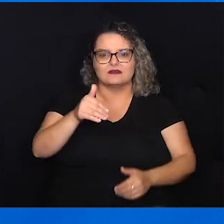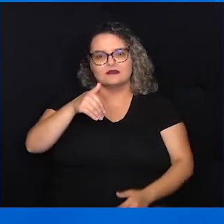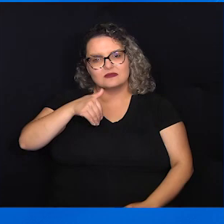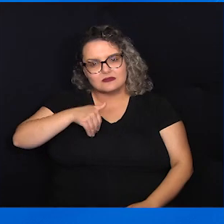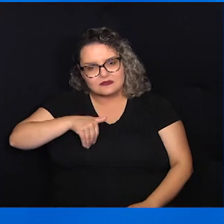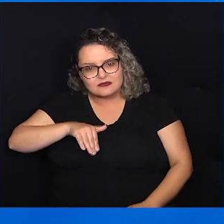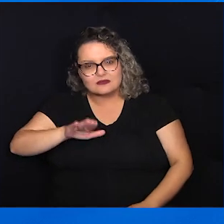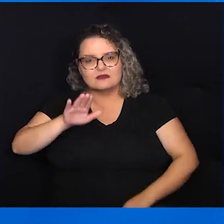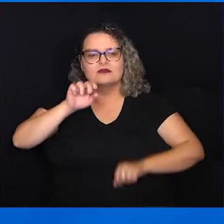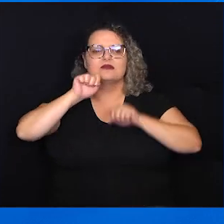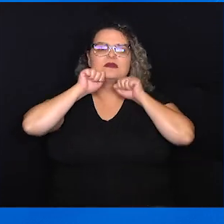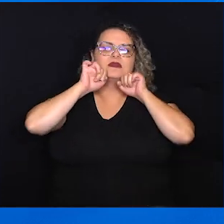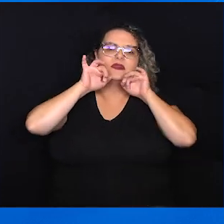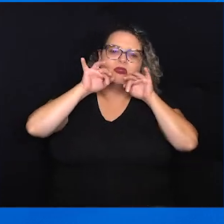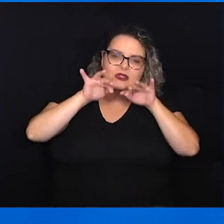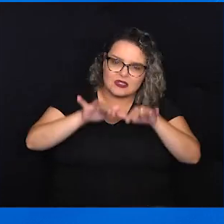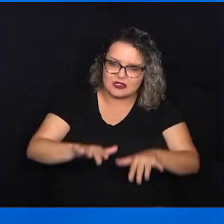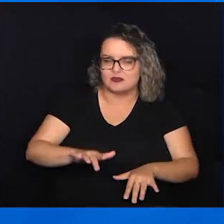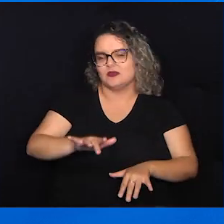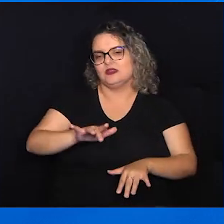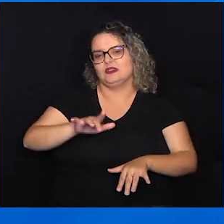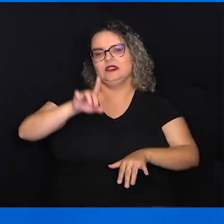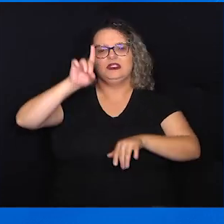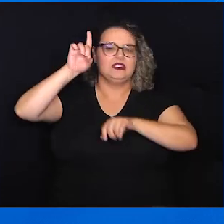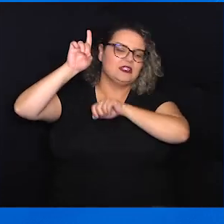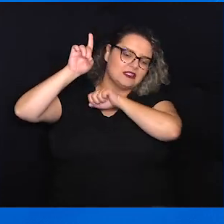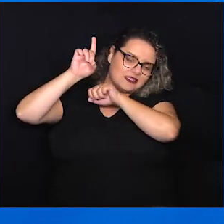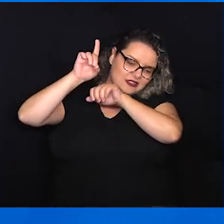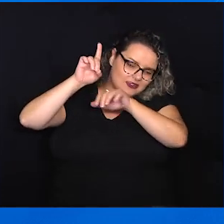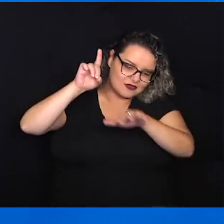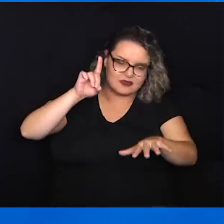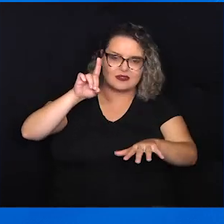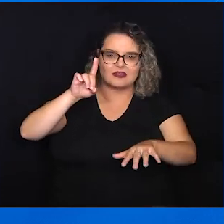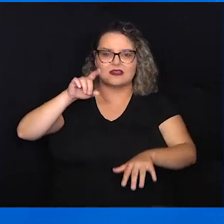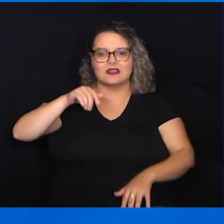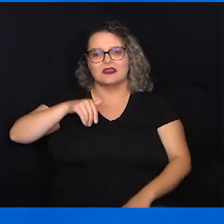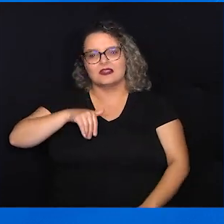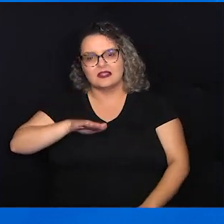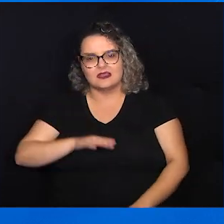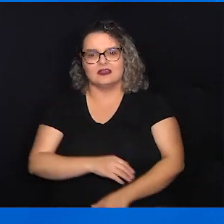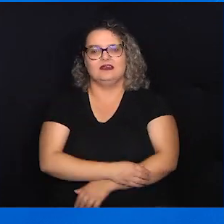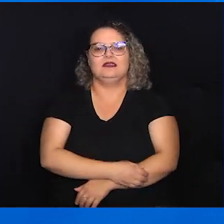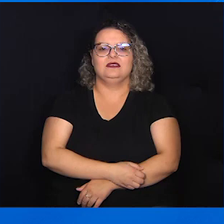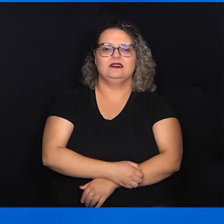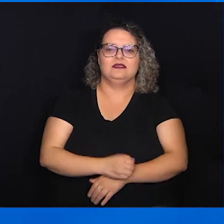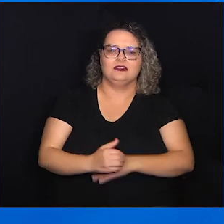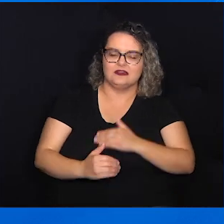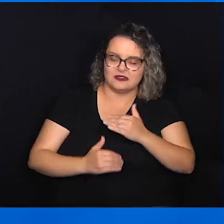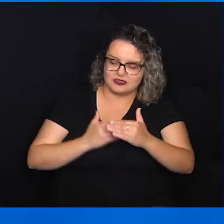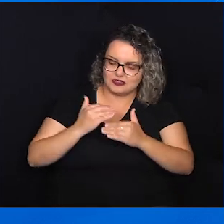dele sejam cada vez mais abençoados por Deus. E que cada vez